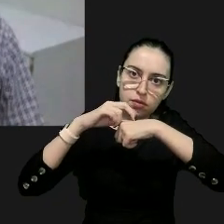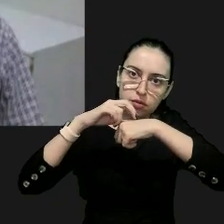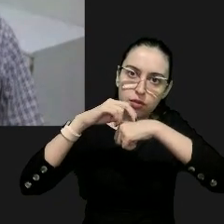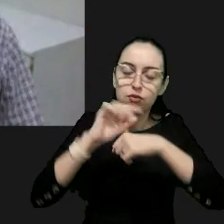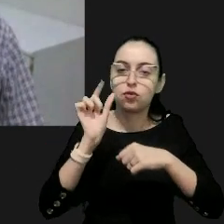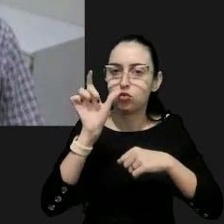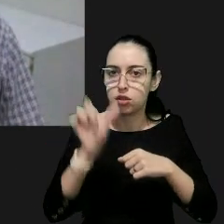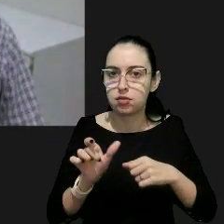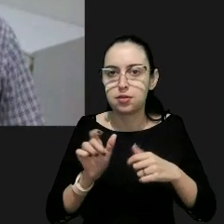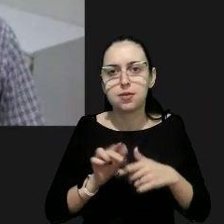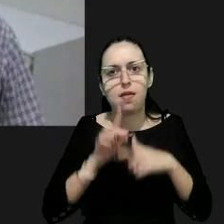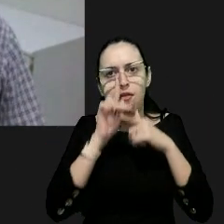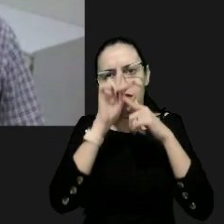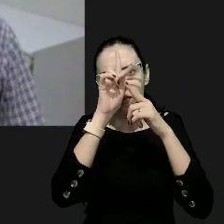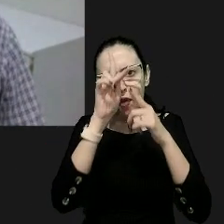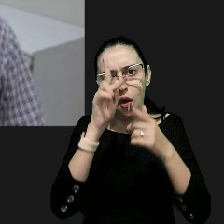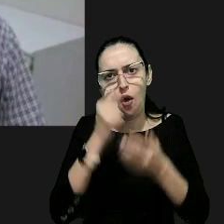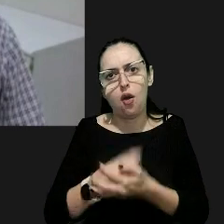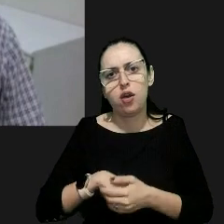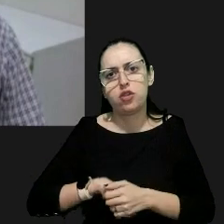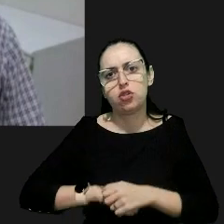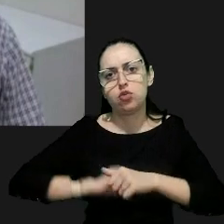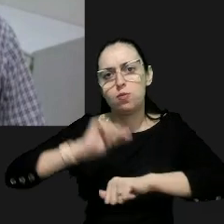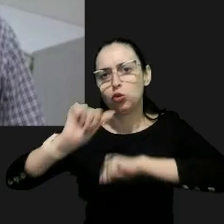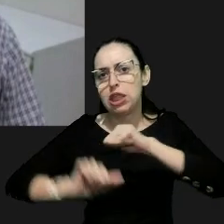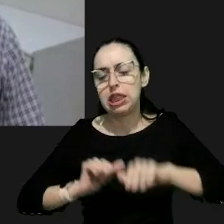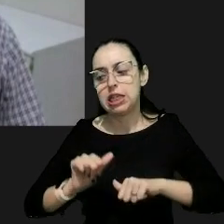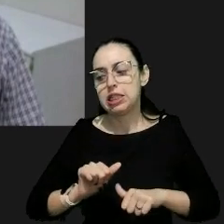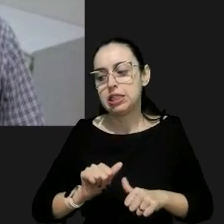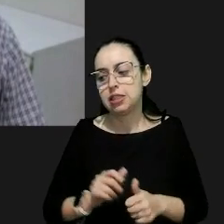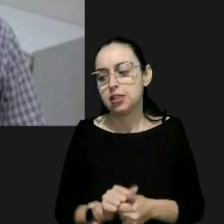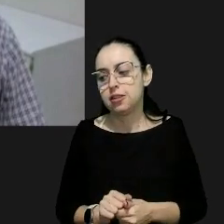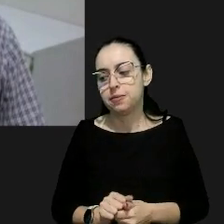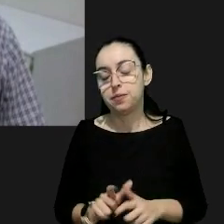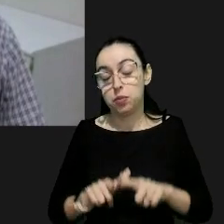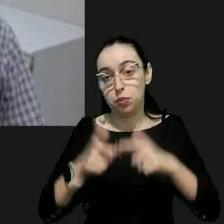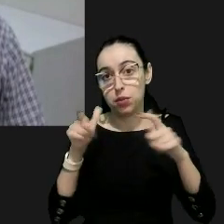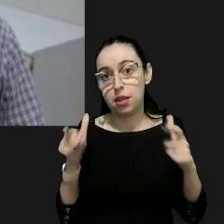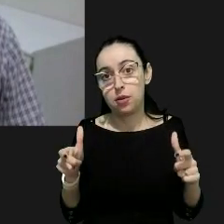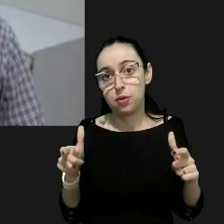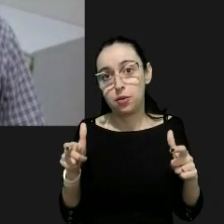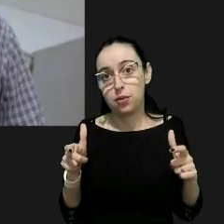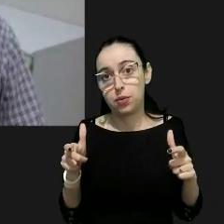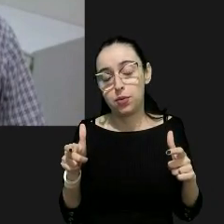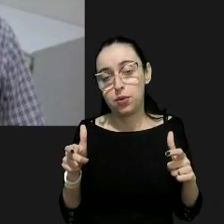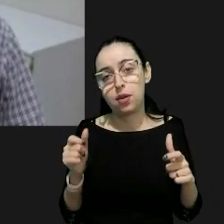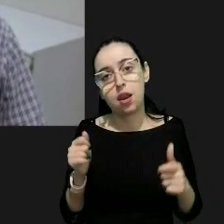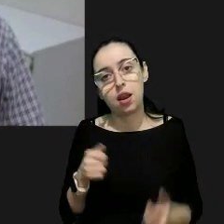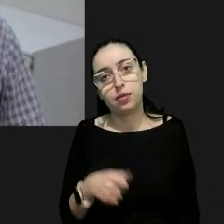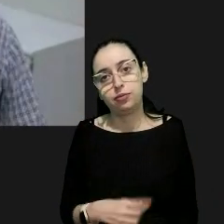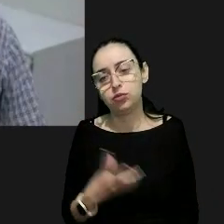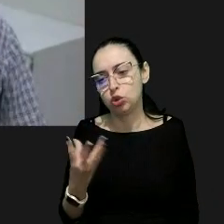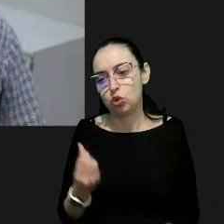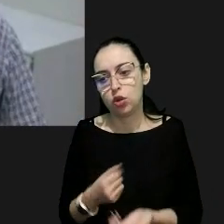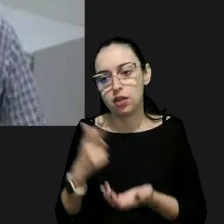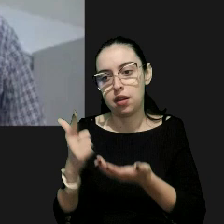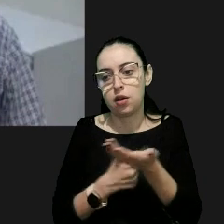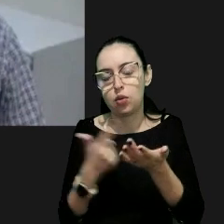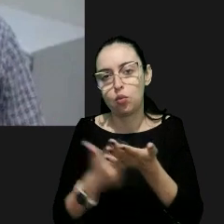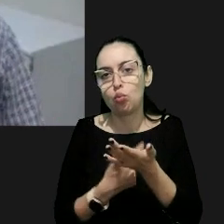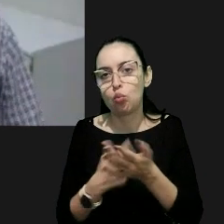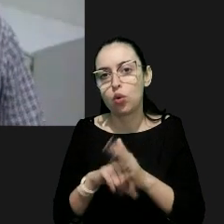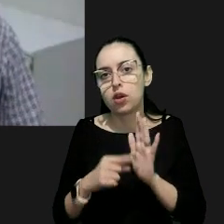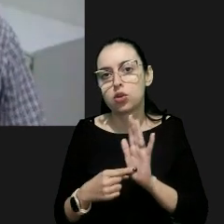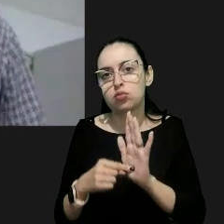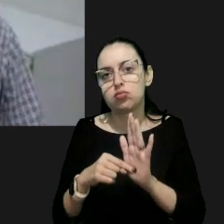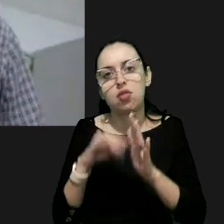palestras, como uma formiguinha. Vocês têm um poder de mobilização muito maior.